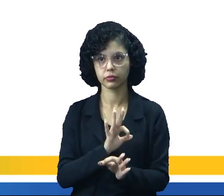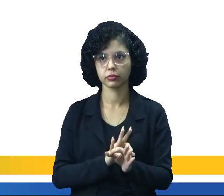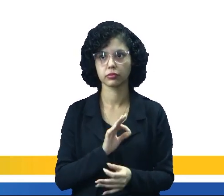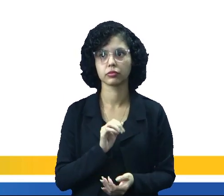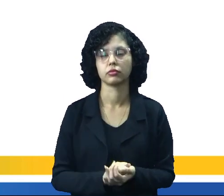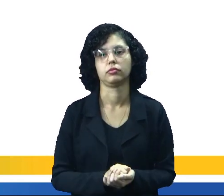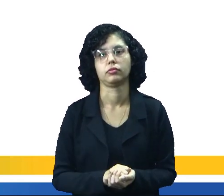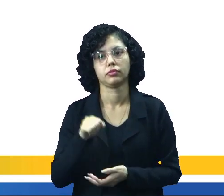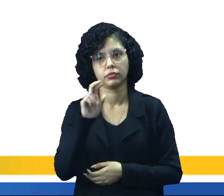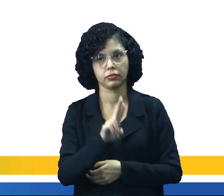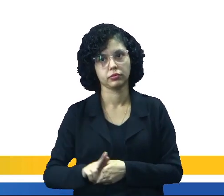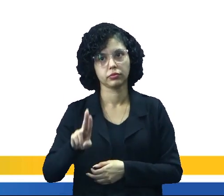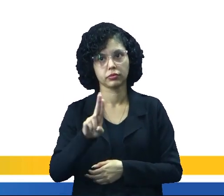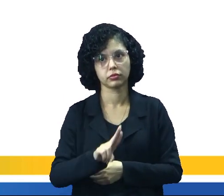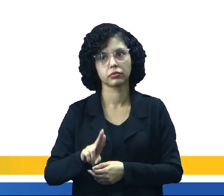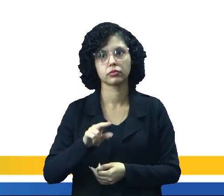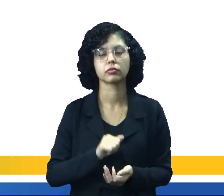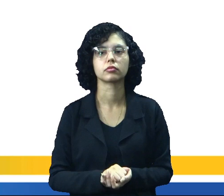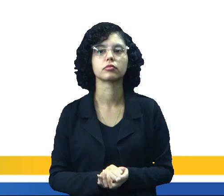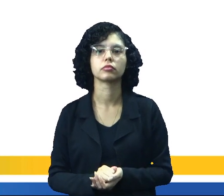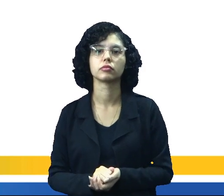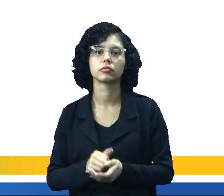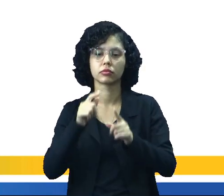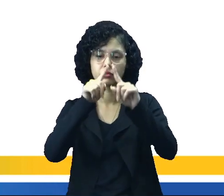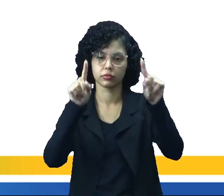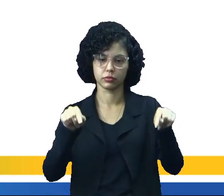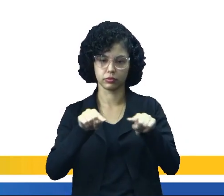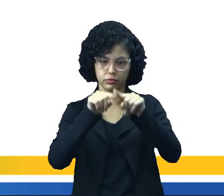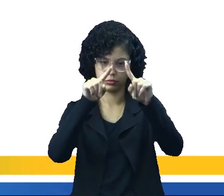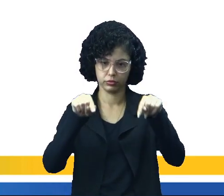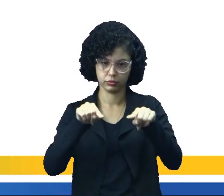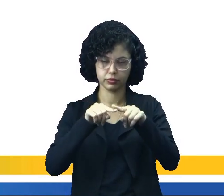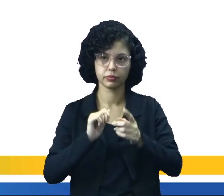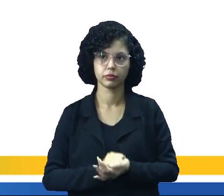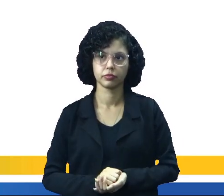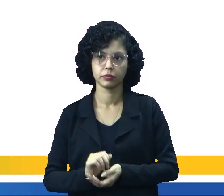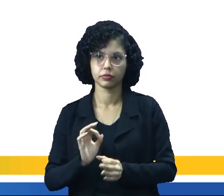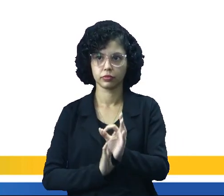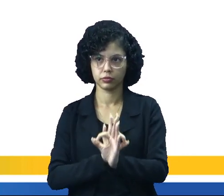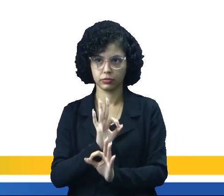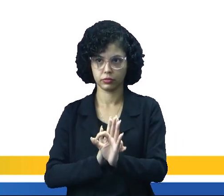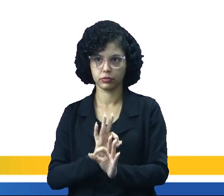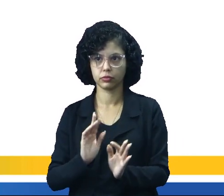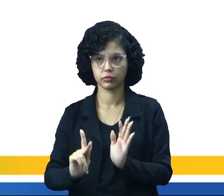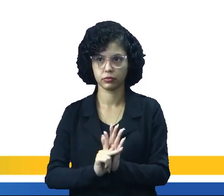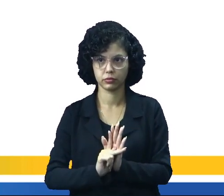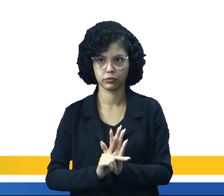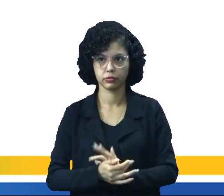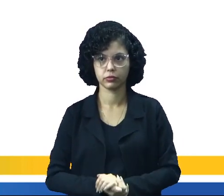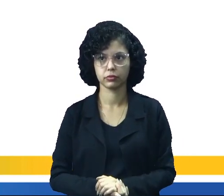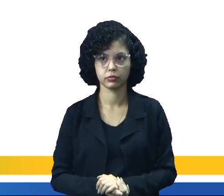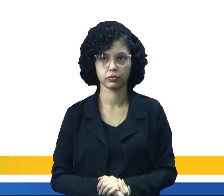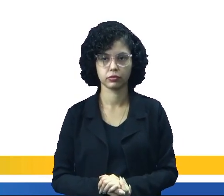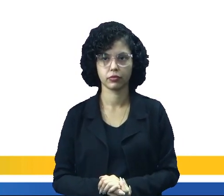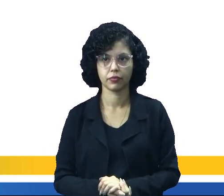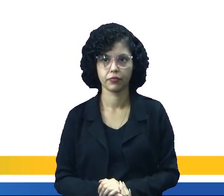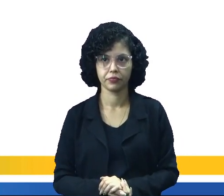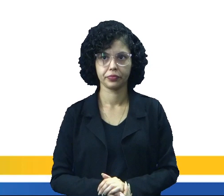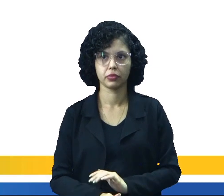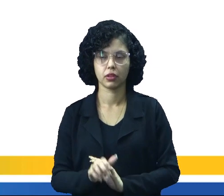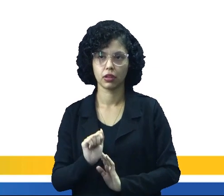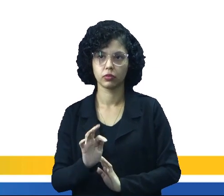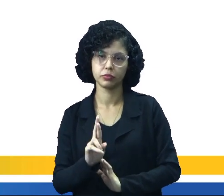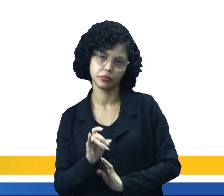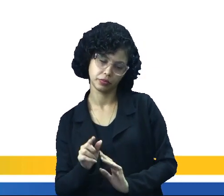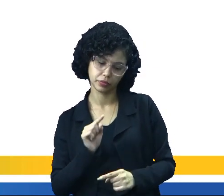de formas geométricas, né? Elas estão bem organizadas, tá? Então, recapitulando, o abstracionismo